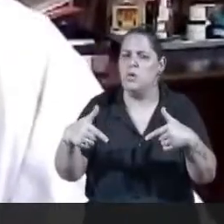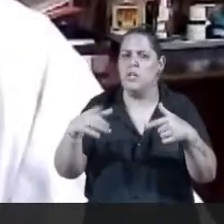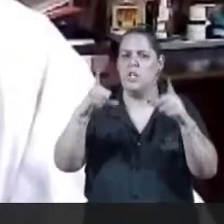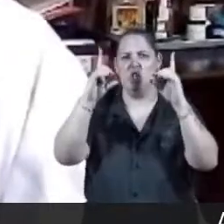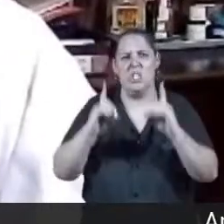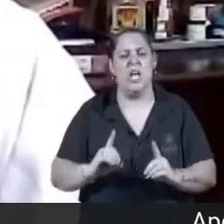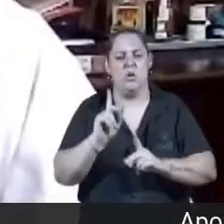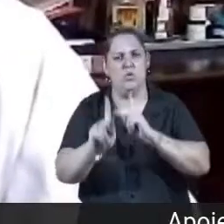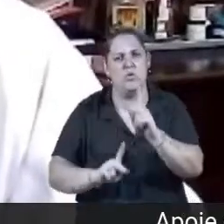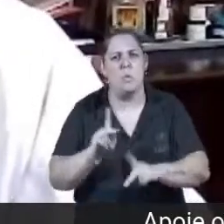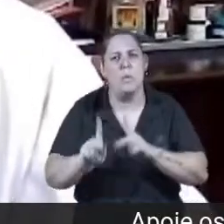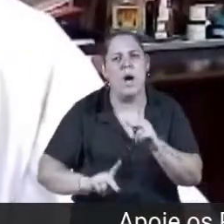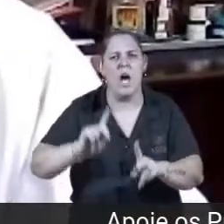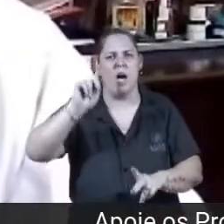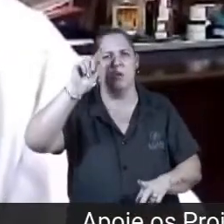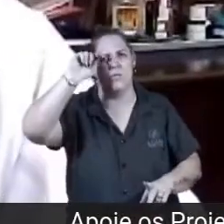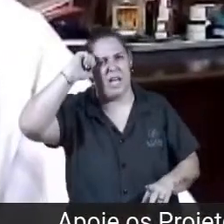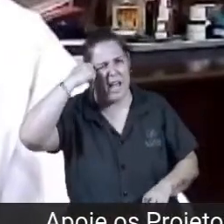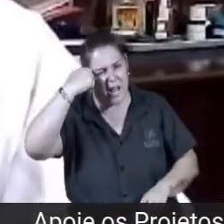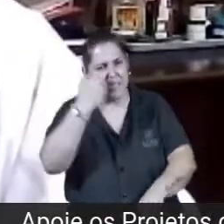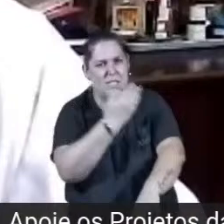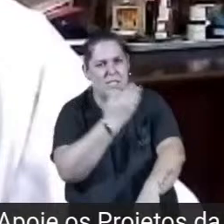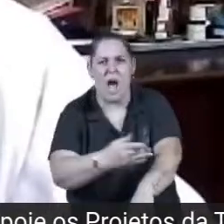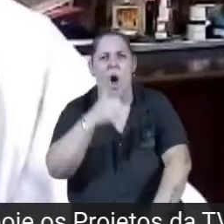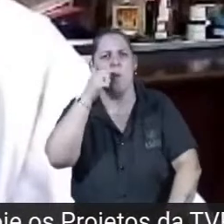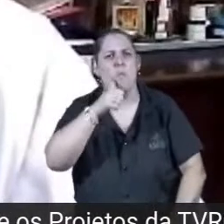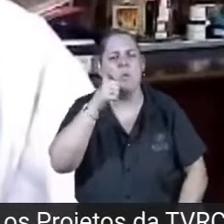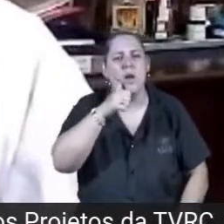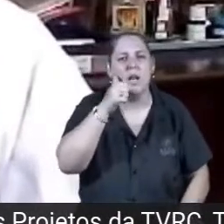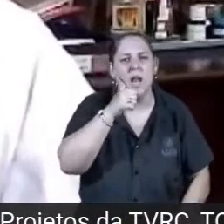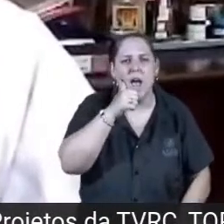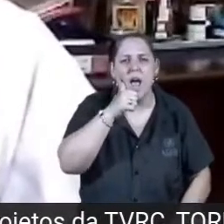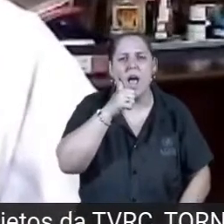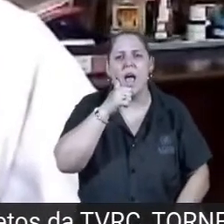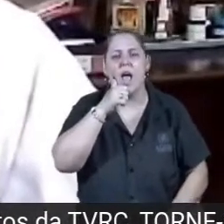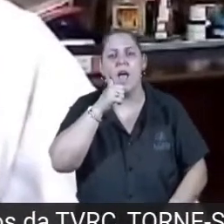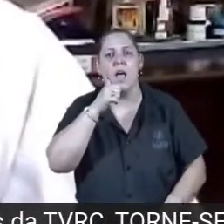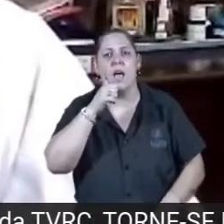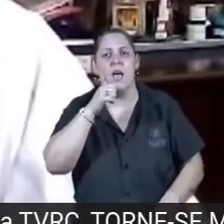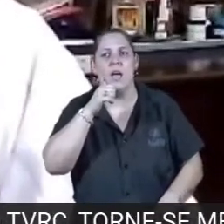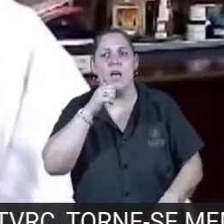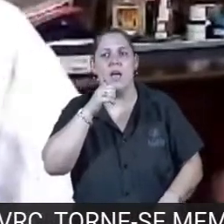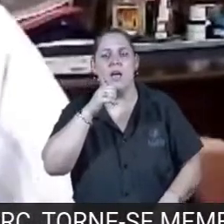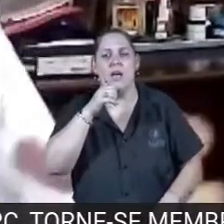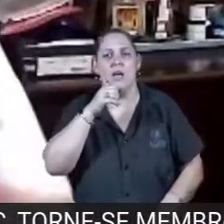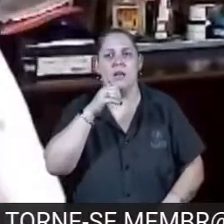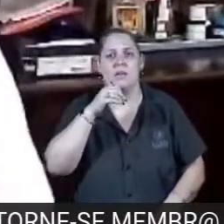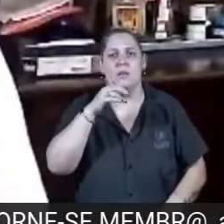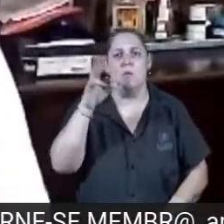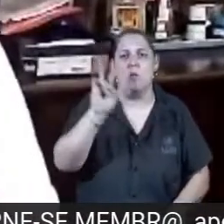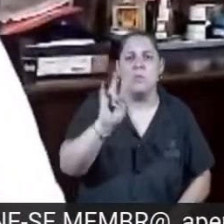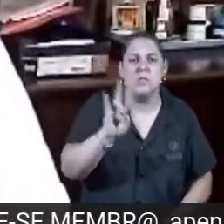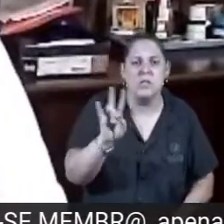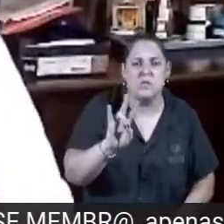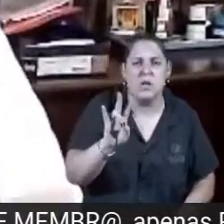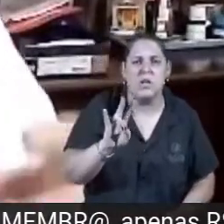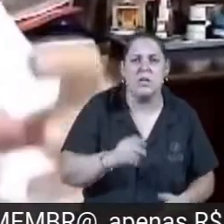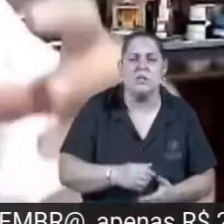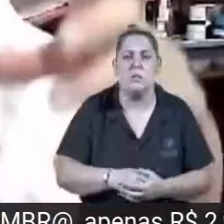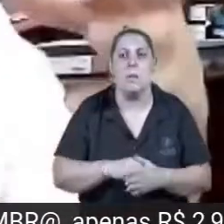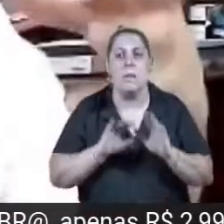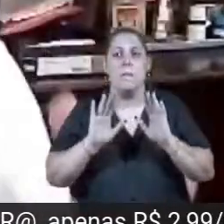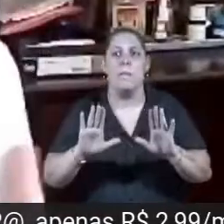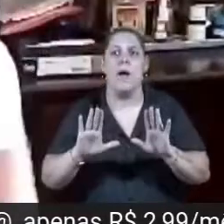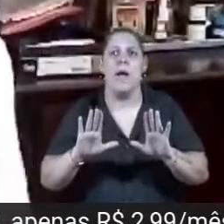da questão racial, da questão da mulher, da questão da opção sexual, etc. Mas você traz